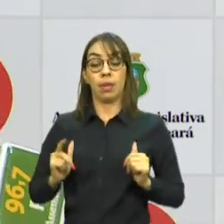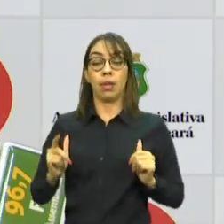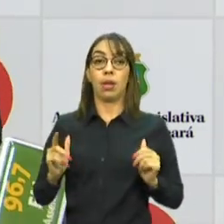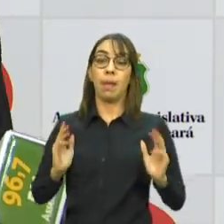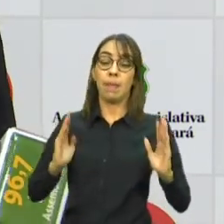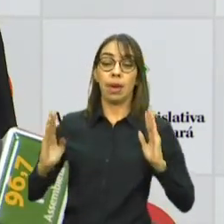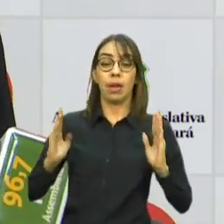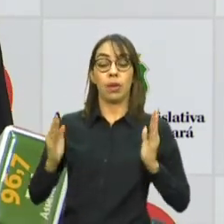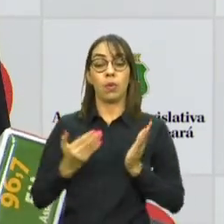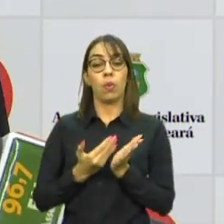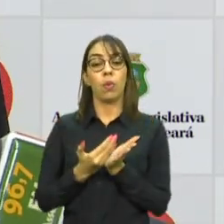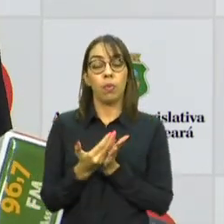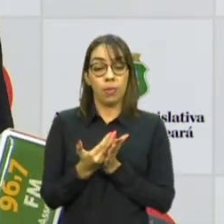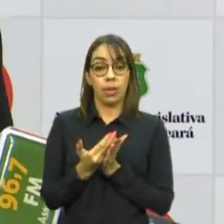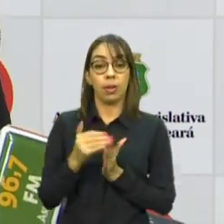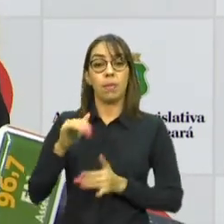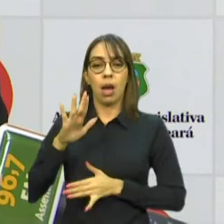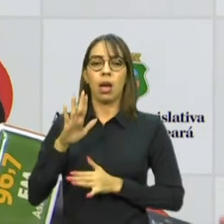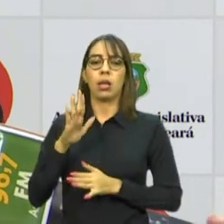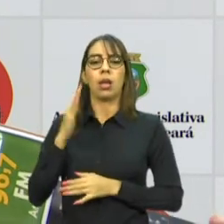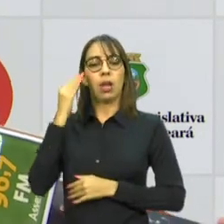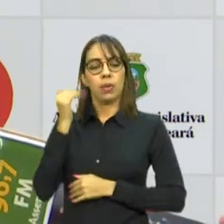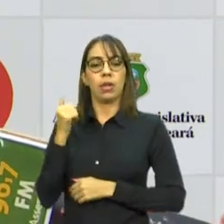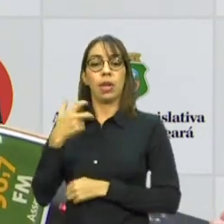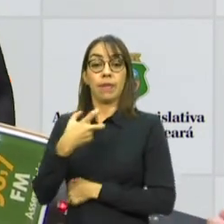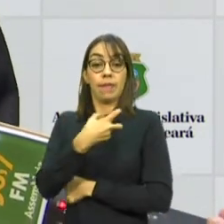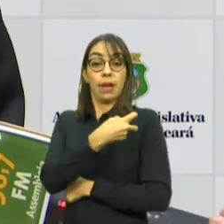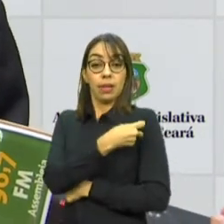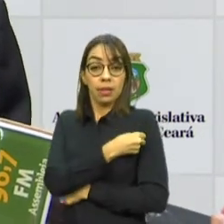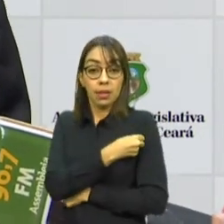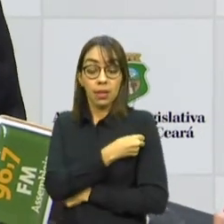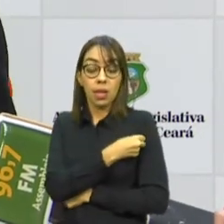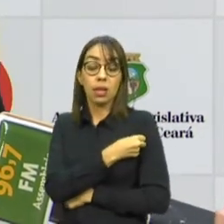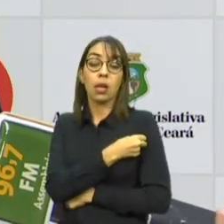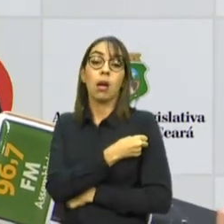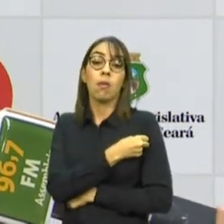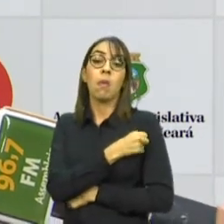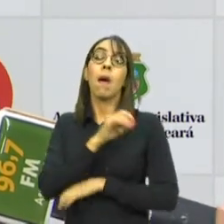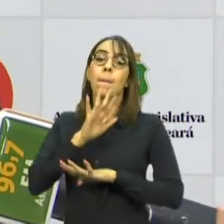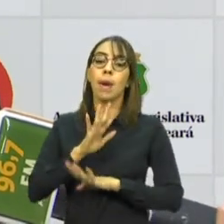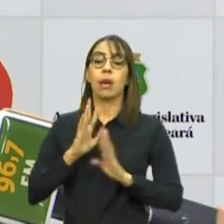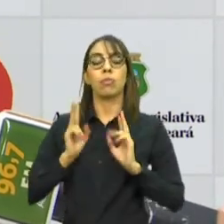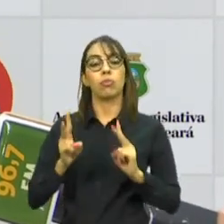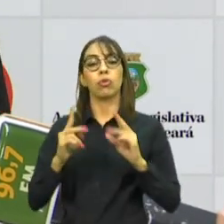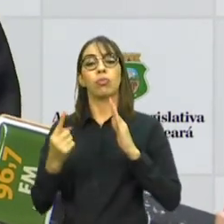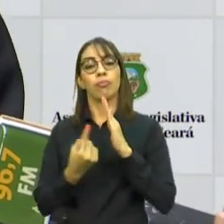a questão mesmo com a vacinação é manter o isolamento, tá certo?